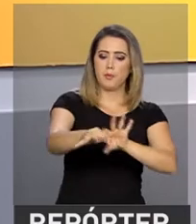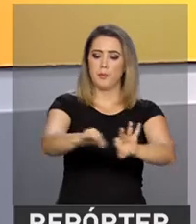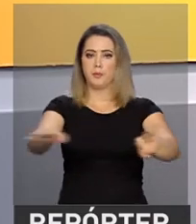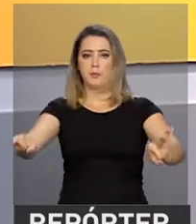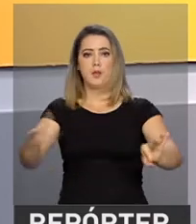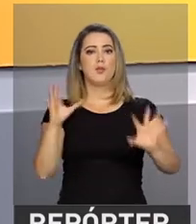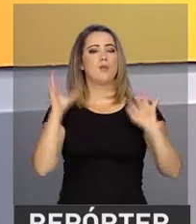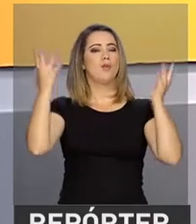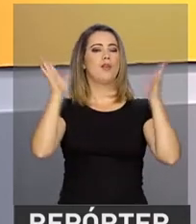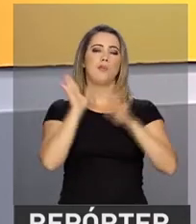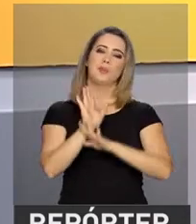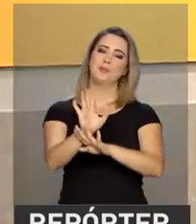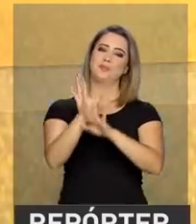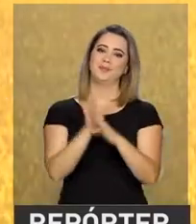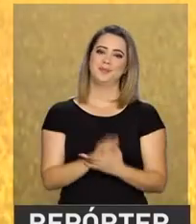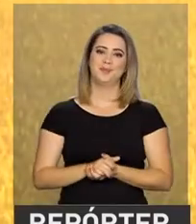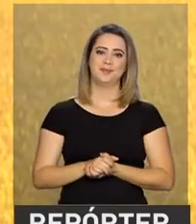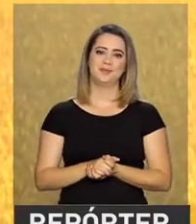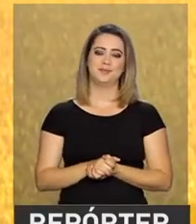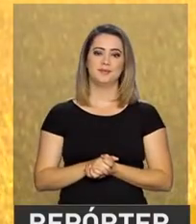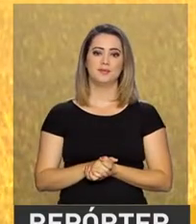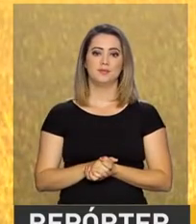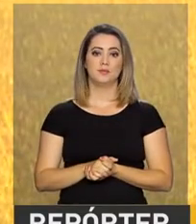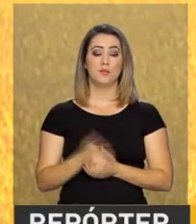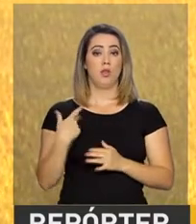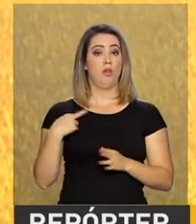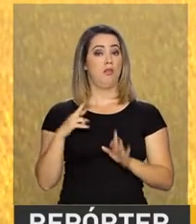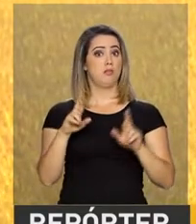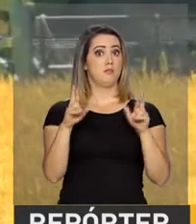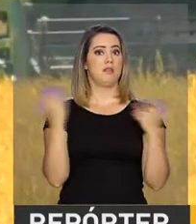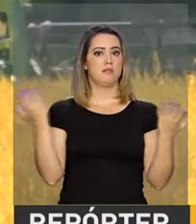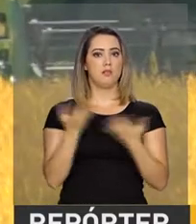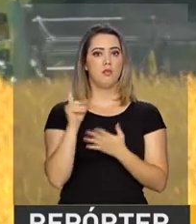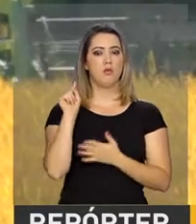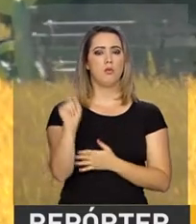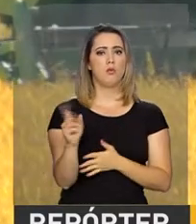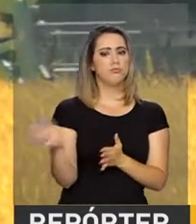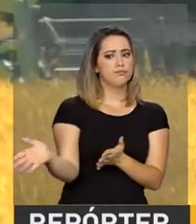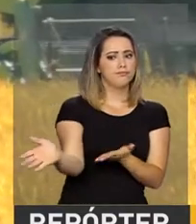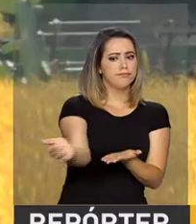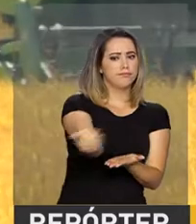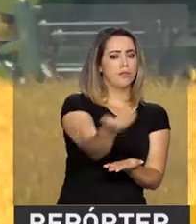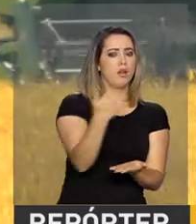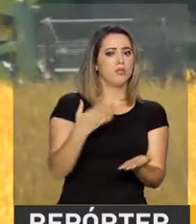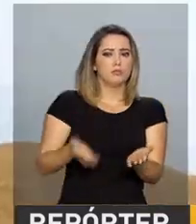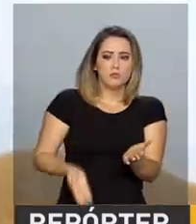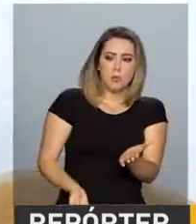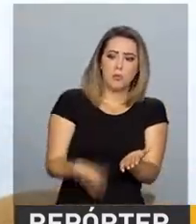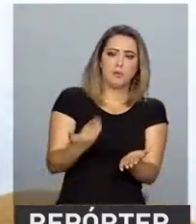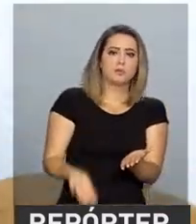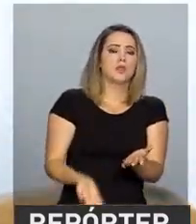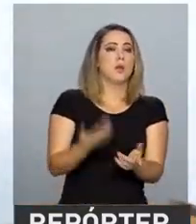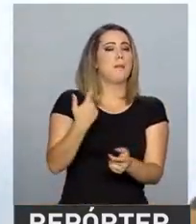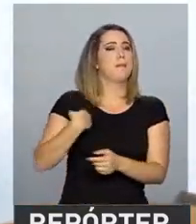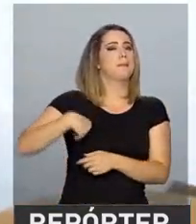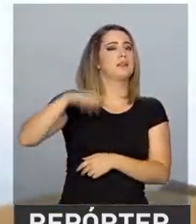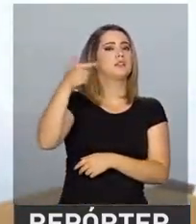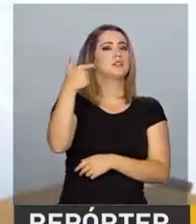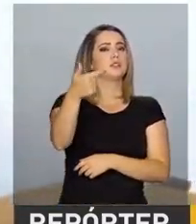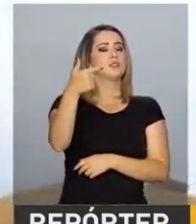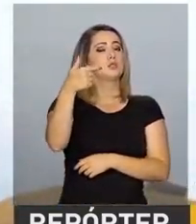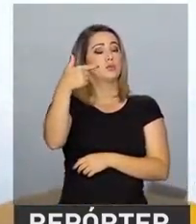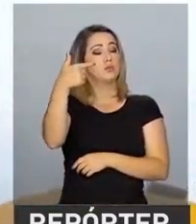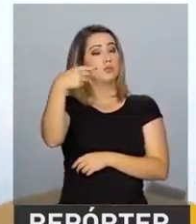clima ajudou a expectativa agora é de colher quase 239 milhões de